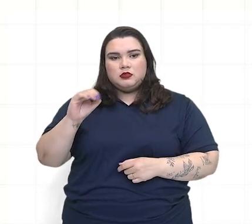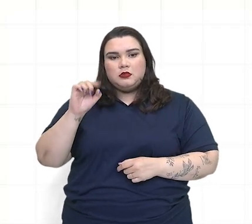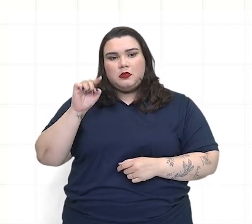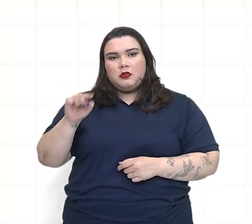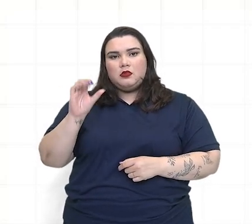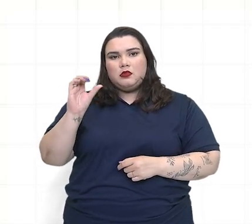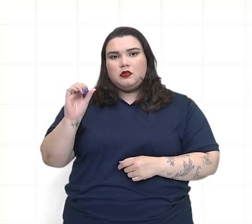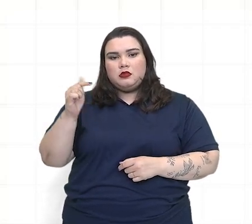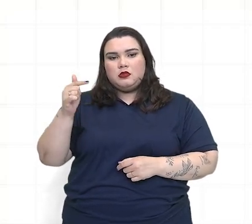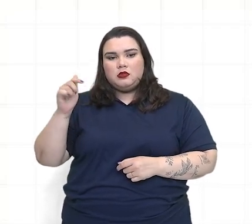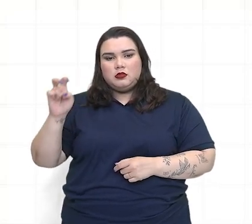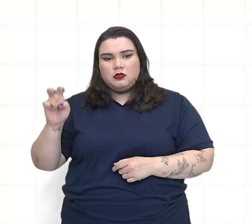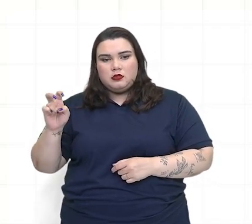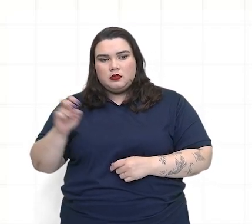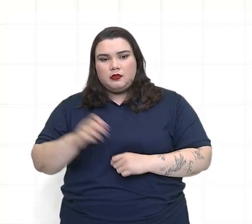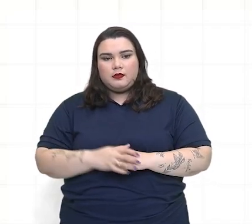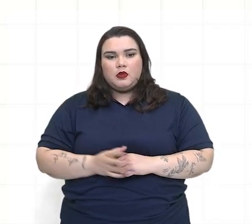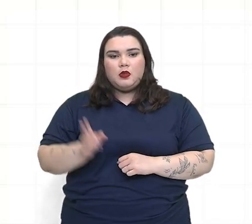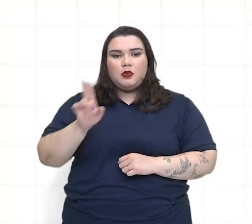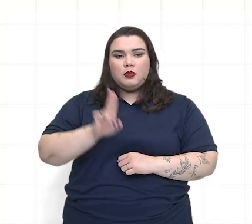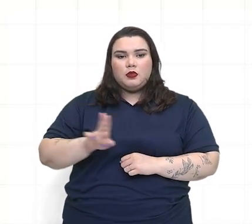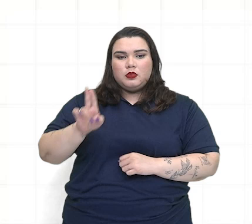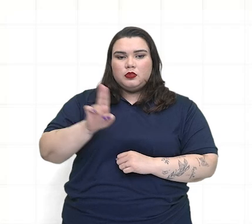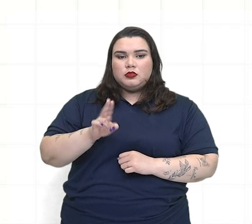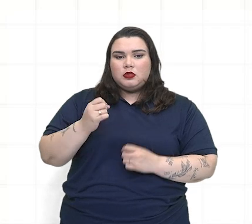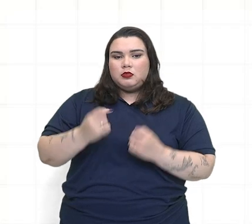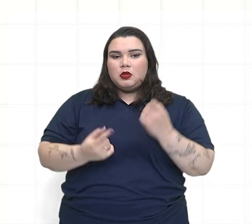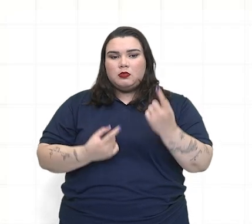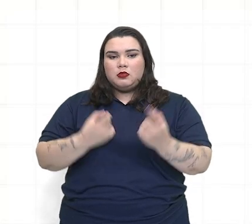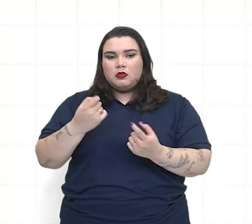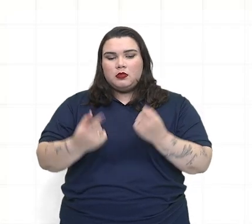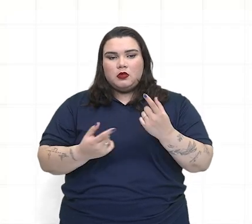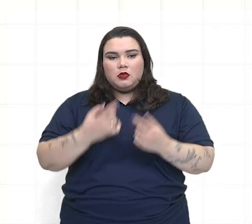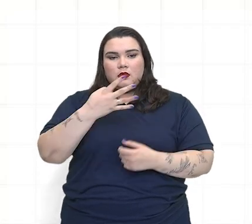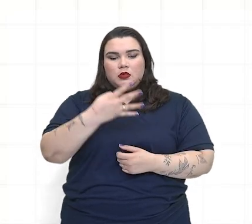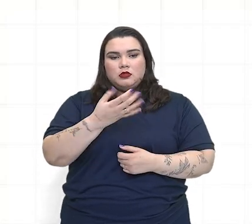820.675. Aqueles que são usados ocasionalmente,